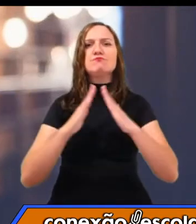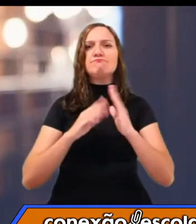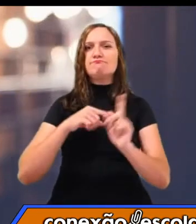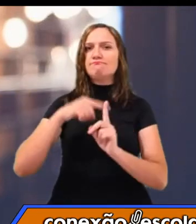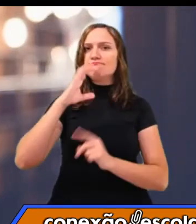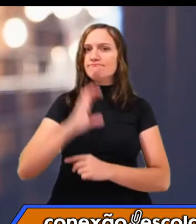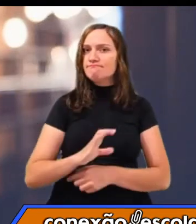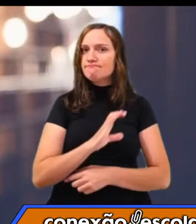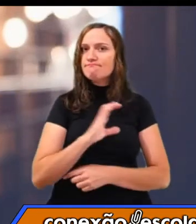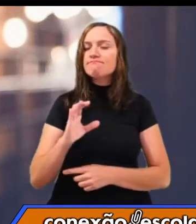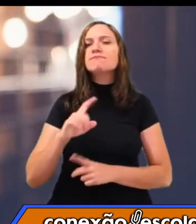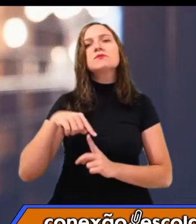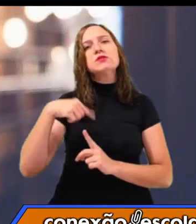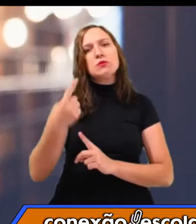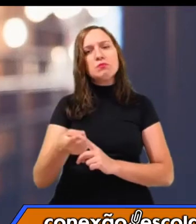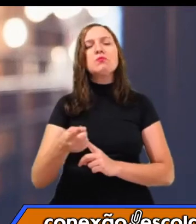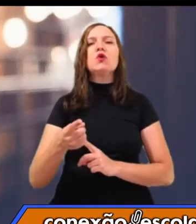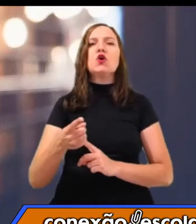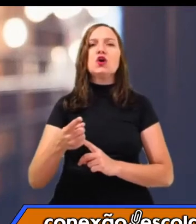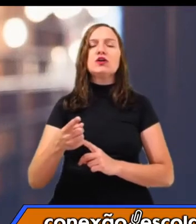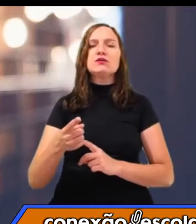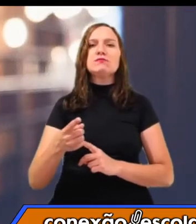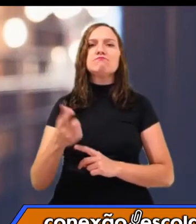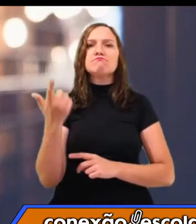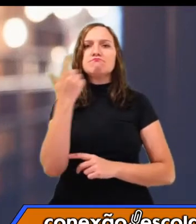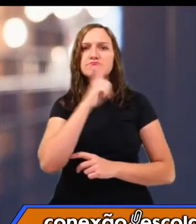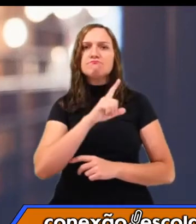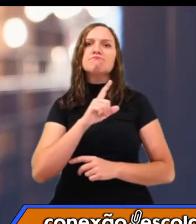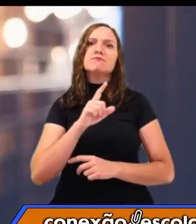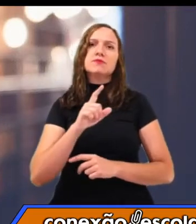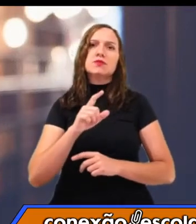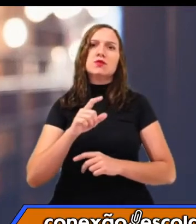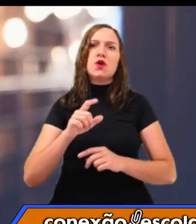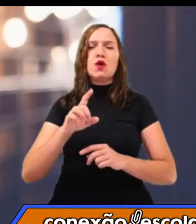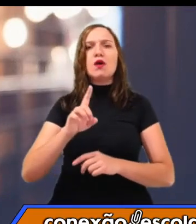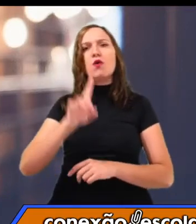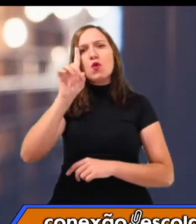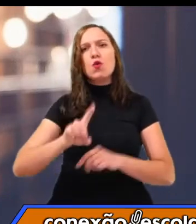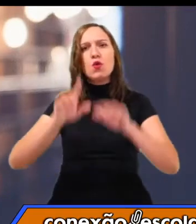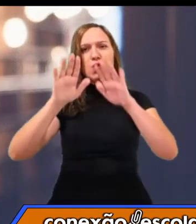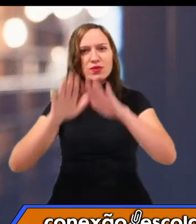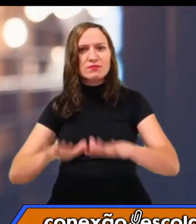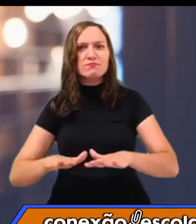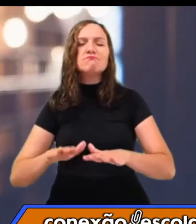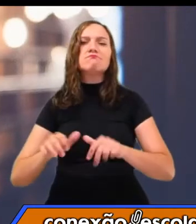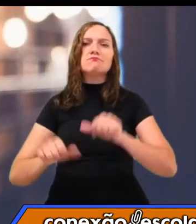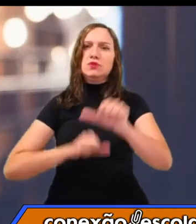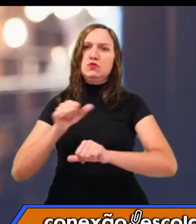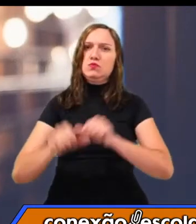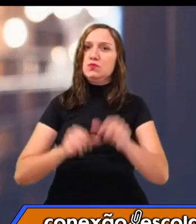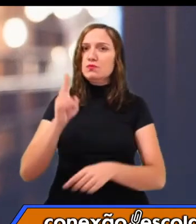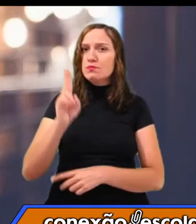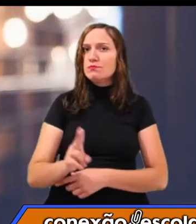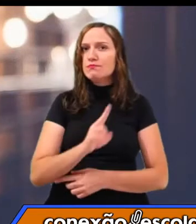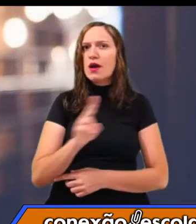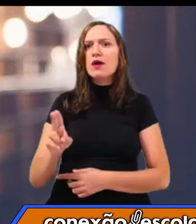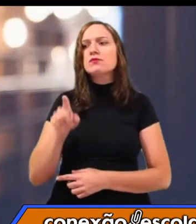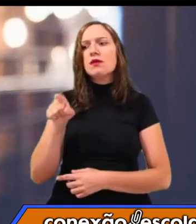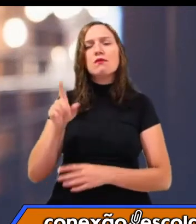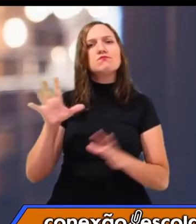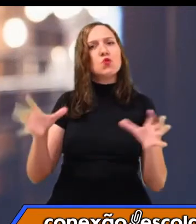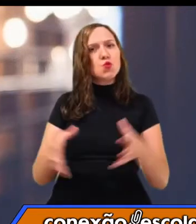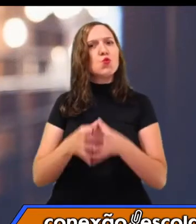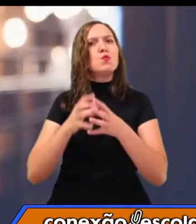depois ele se formou padre, né? E era isso, era um homem de dentro do clero,